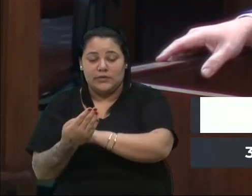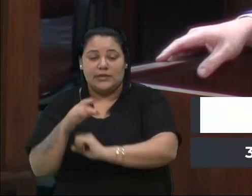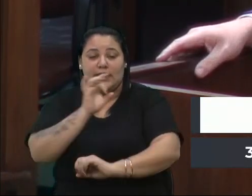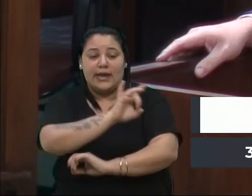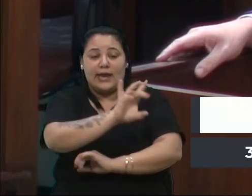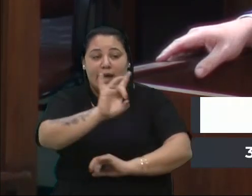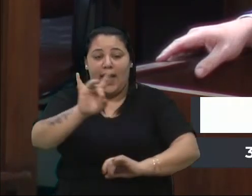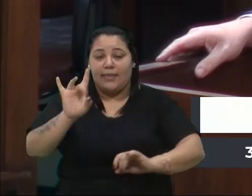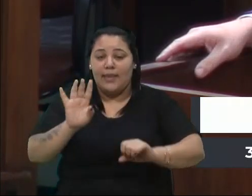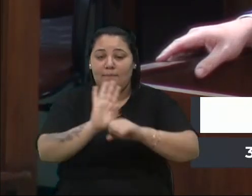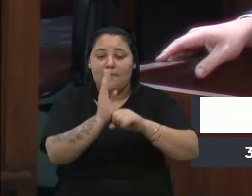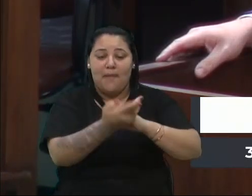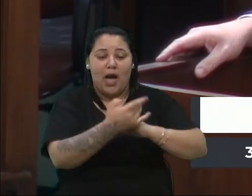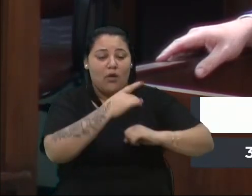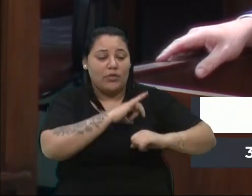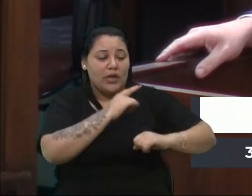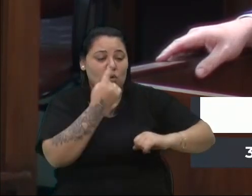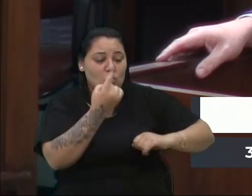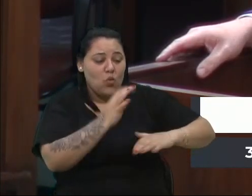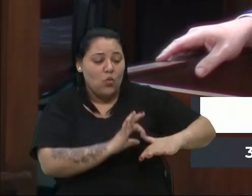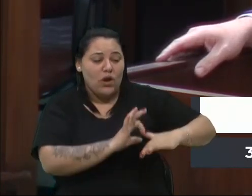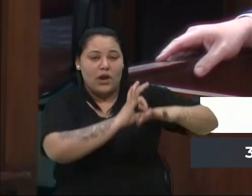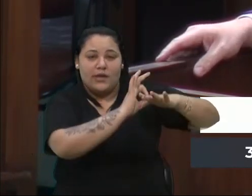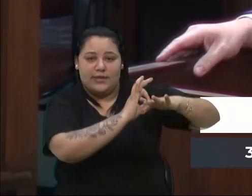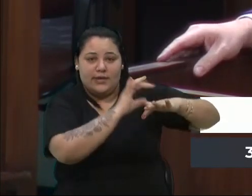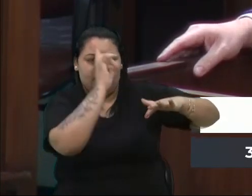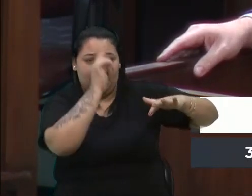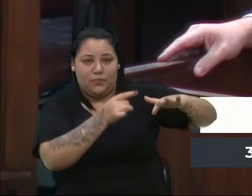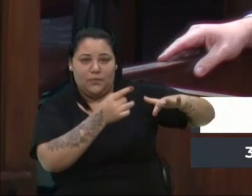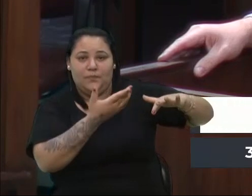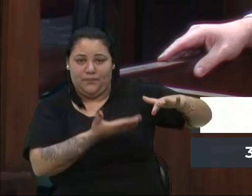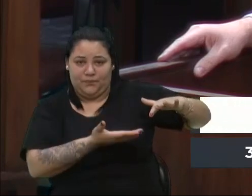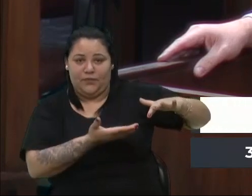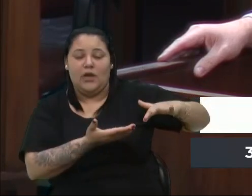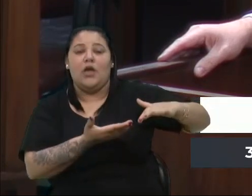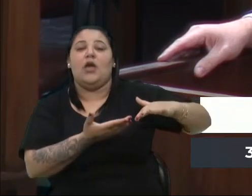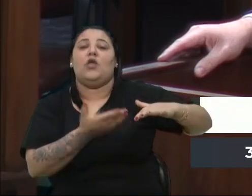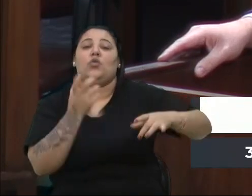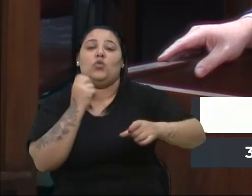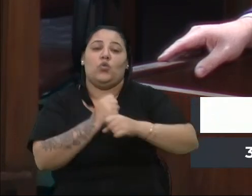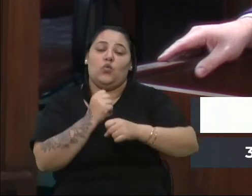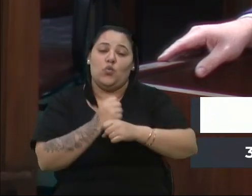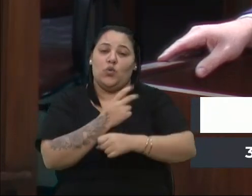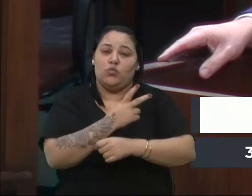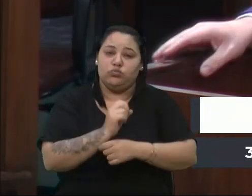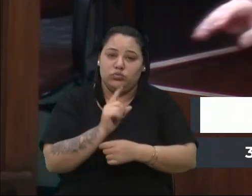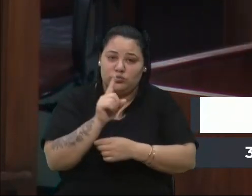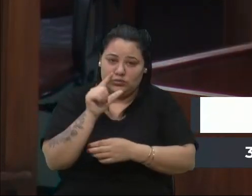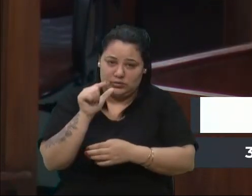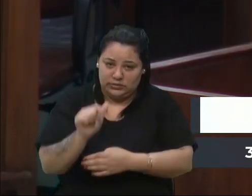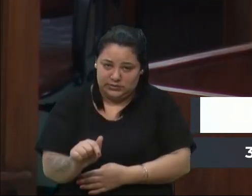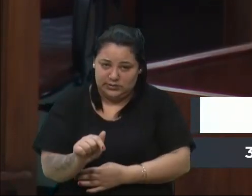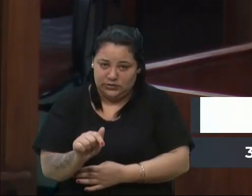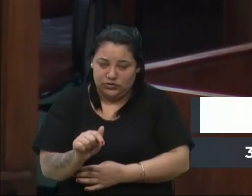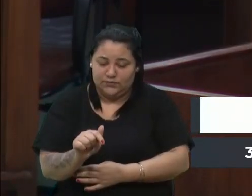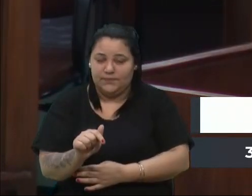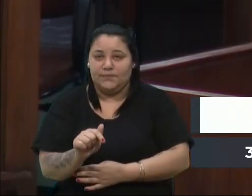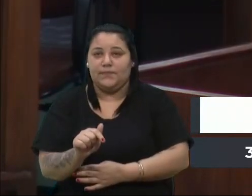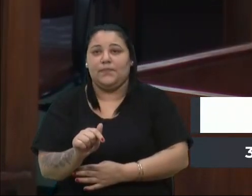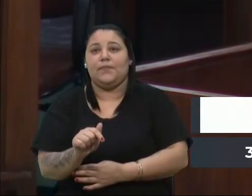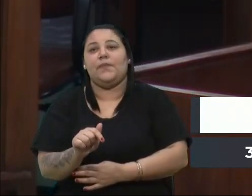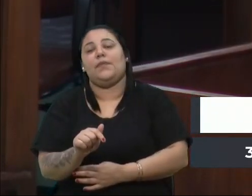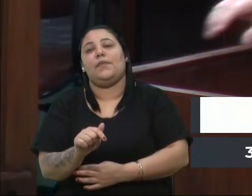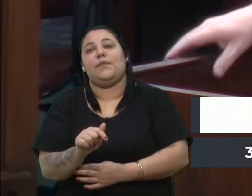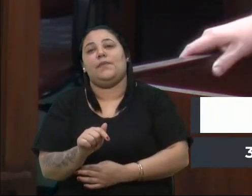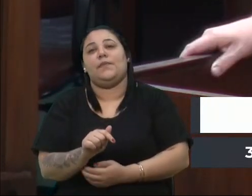bairros. E no ano de 2017, onde